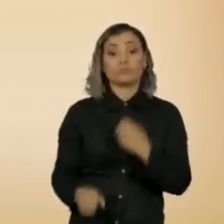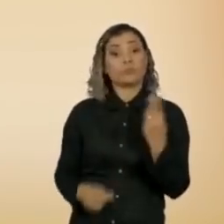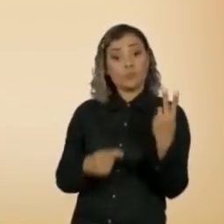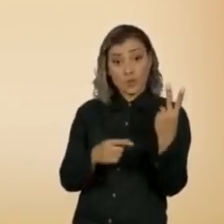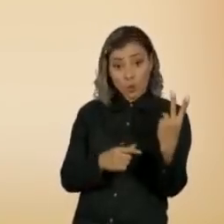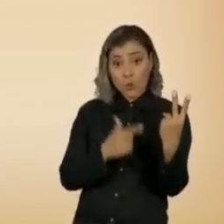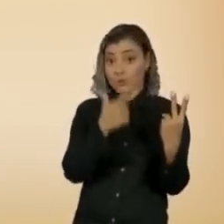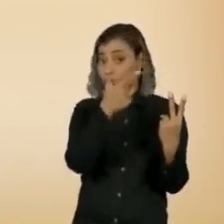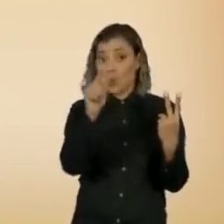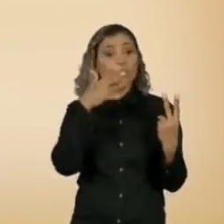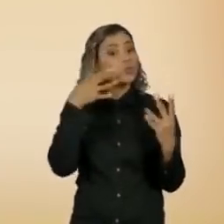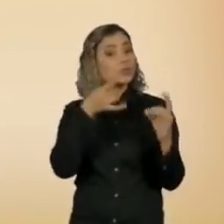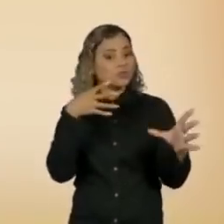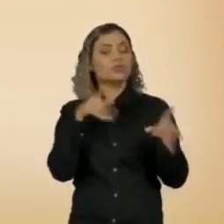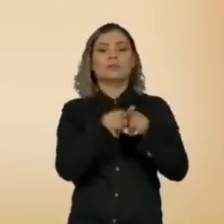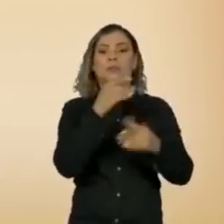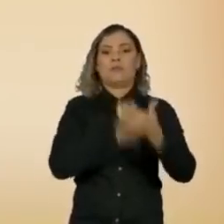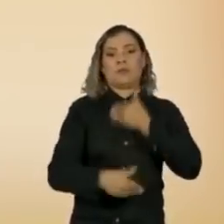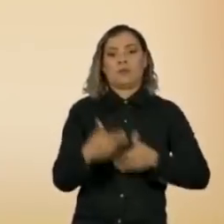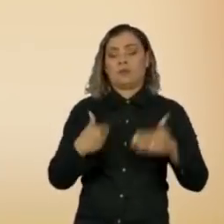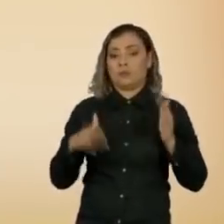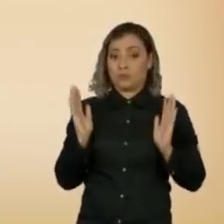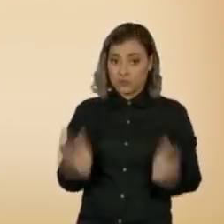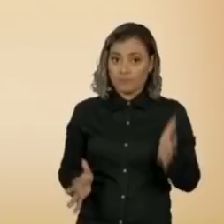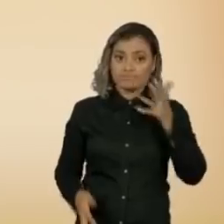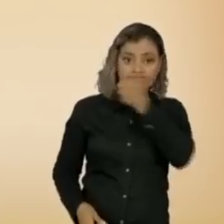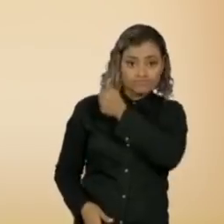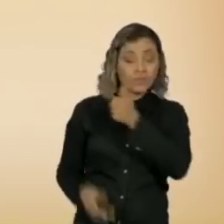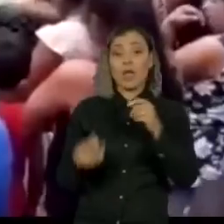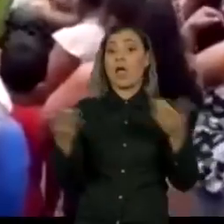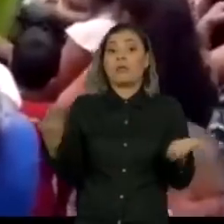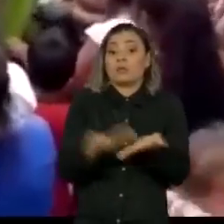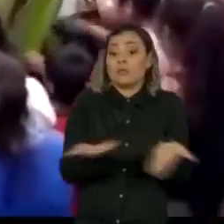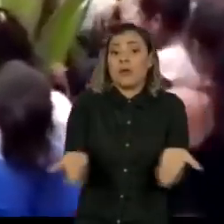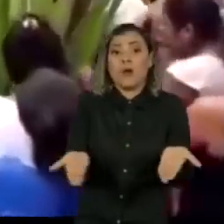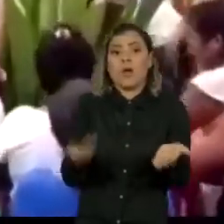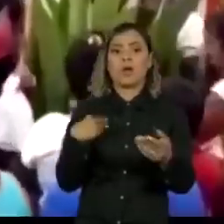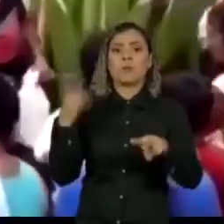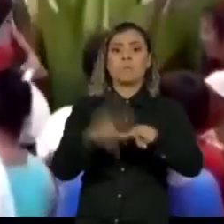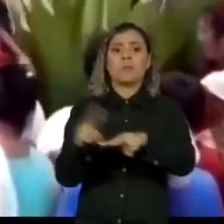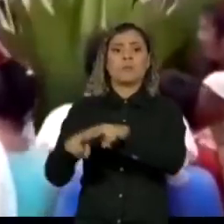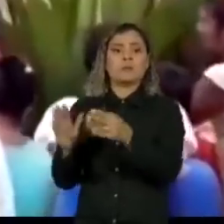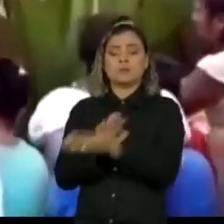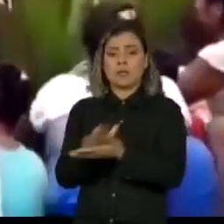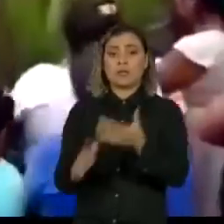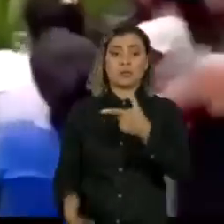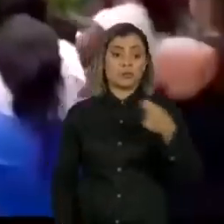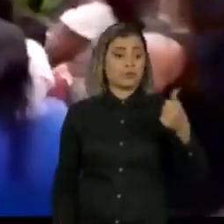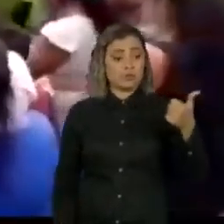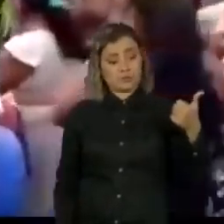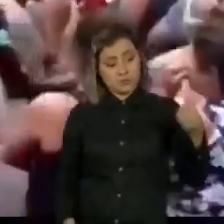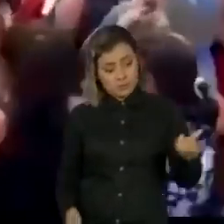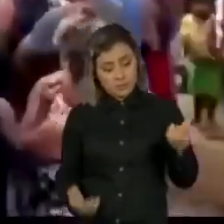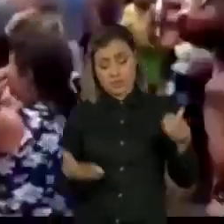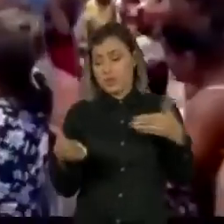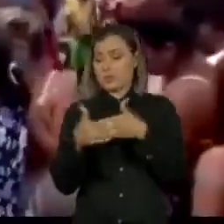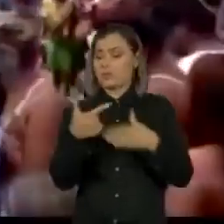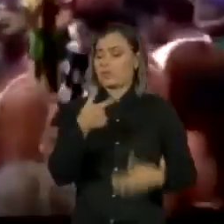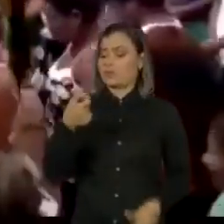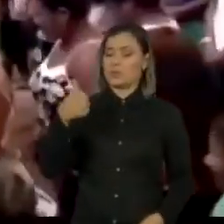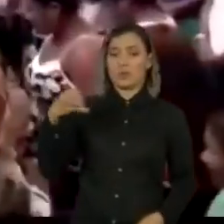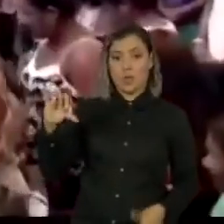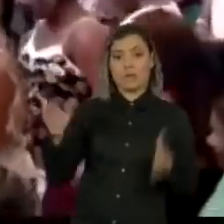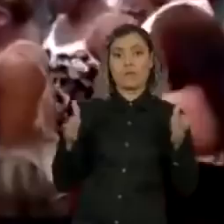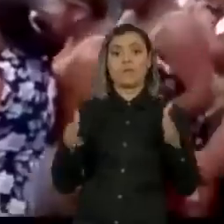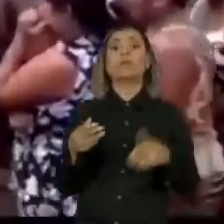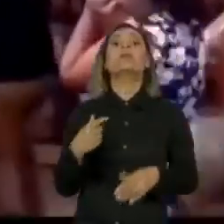2 outros indígenas ficaram feridos no ataque. Até agora, ninguém foi preso. De 2016 a 2019, 13 indígenas